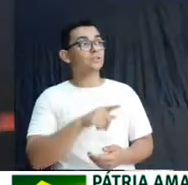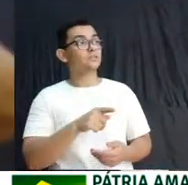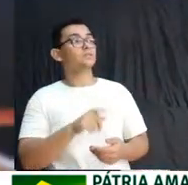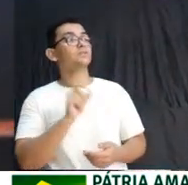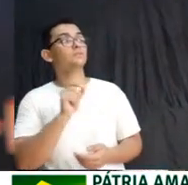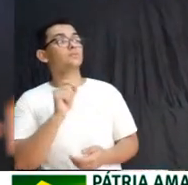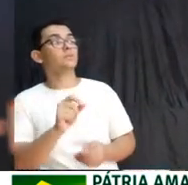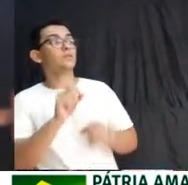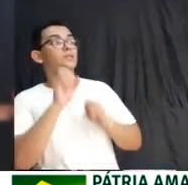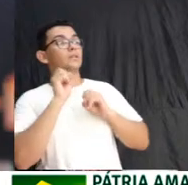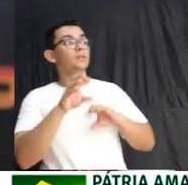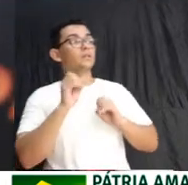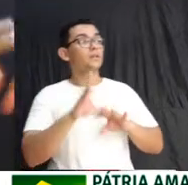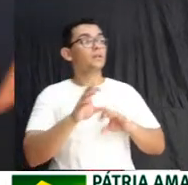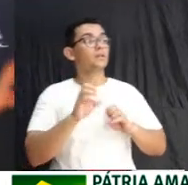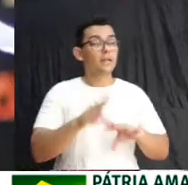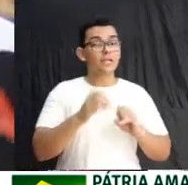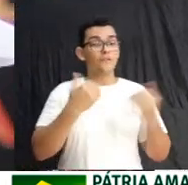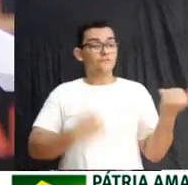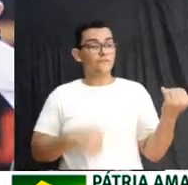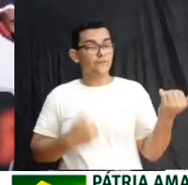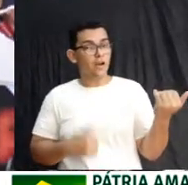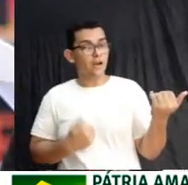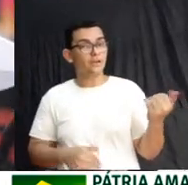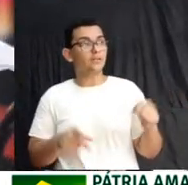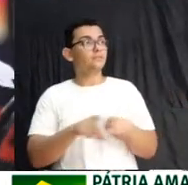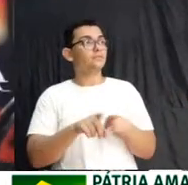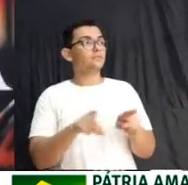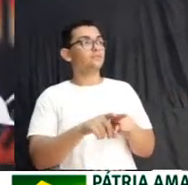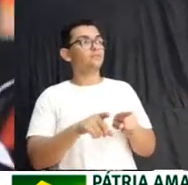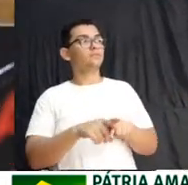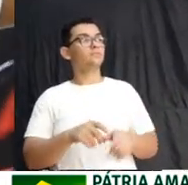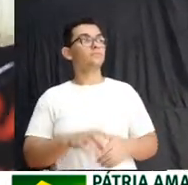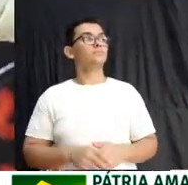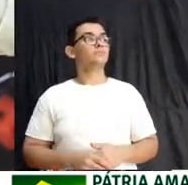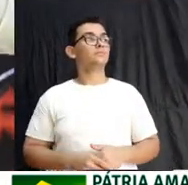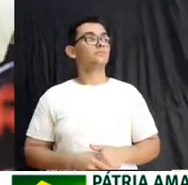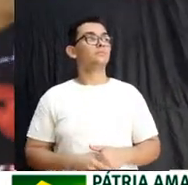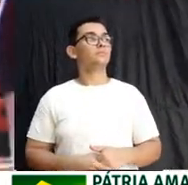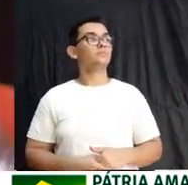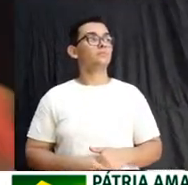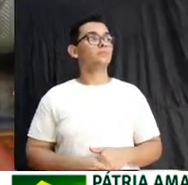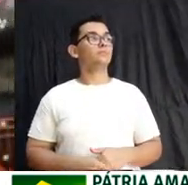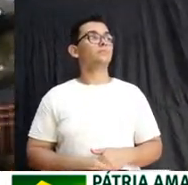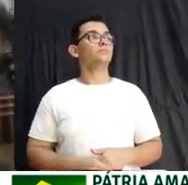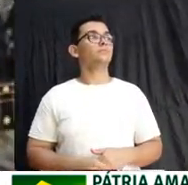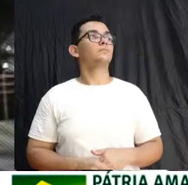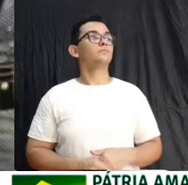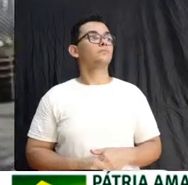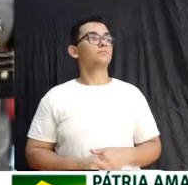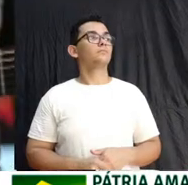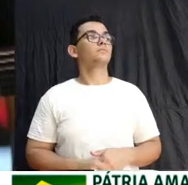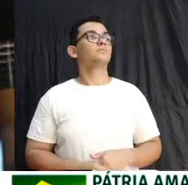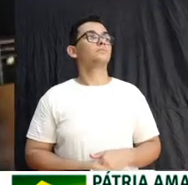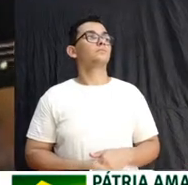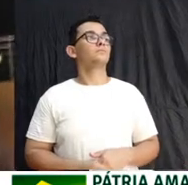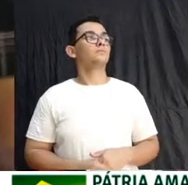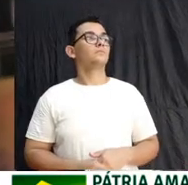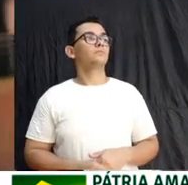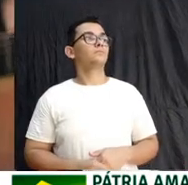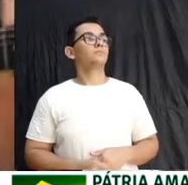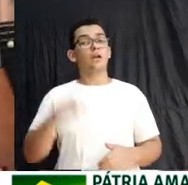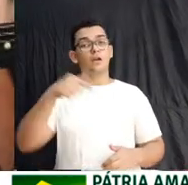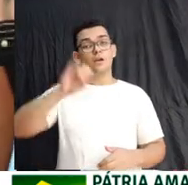aula de violão, correto? Ou tem qualquer instrumento que você dá aula? Violão. De Paraná mesmo? De Paraná mesmo.